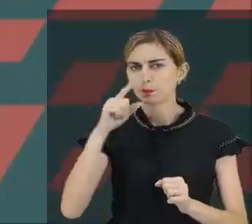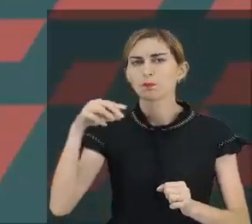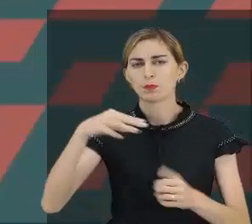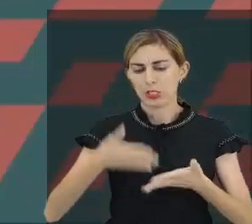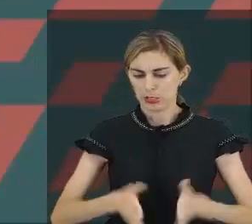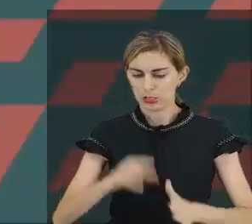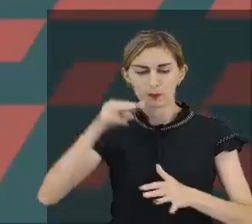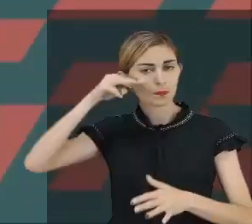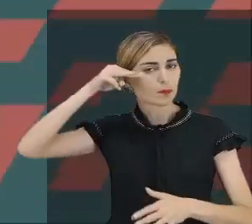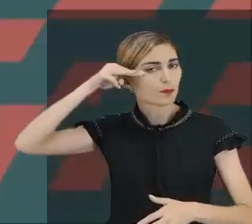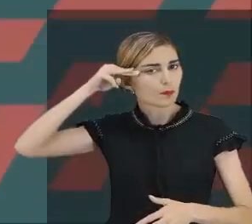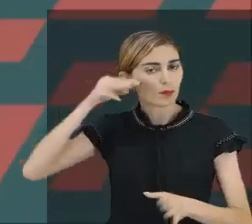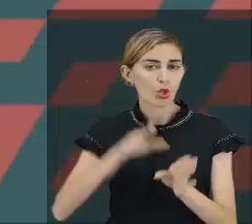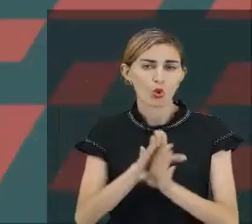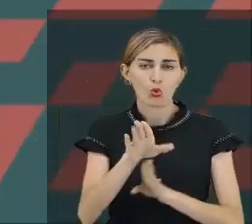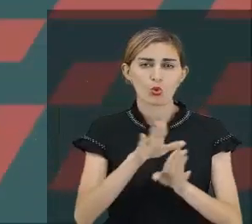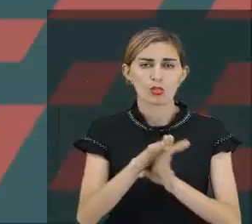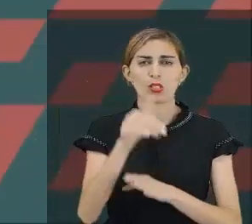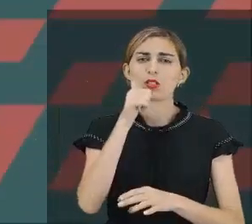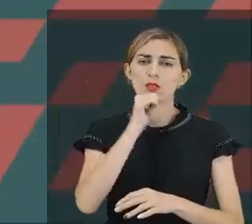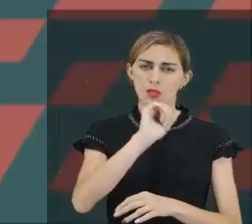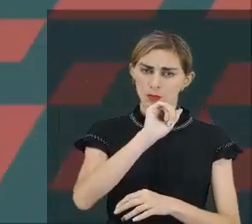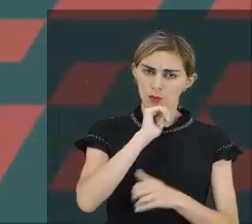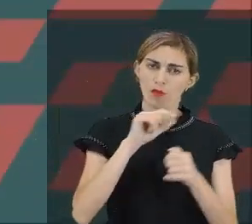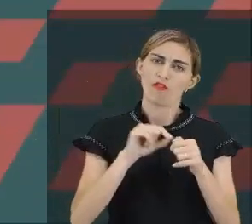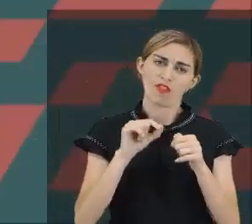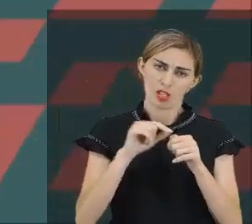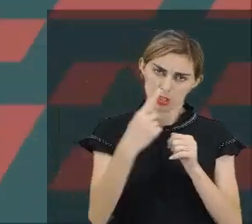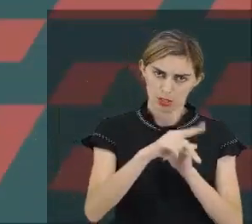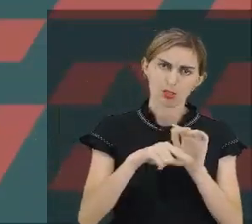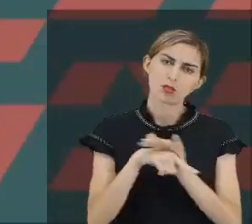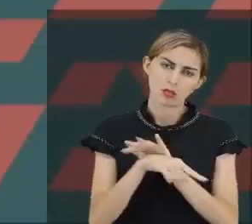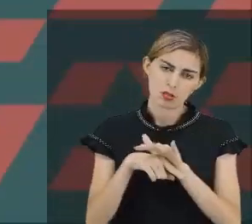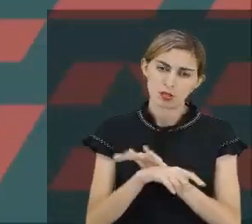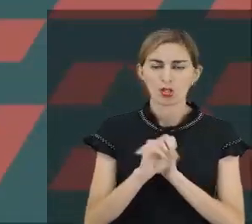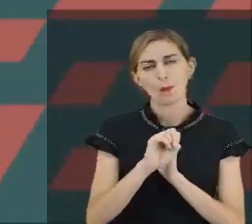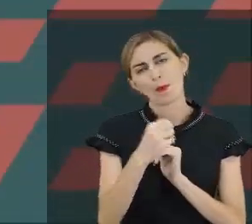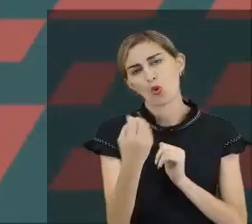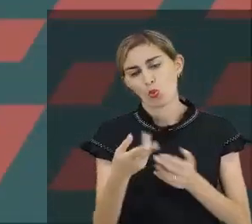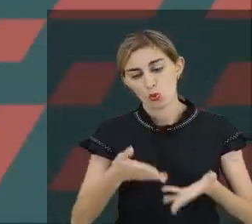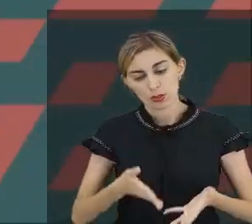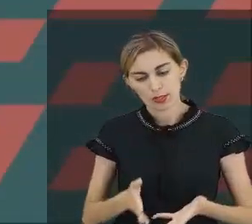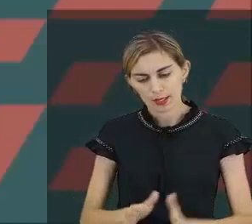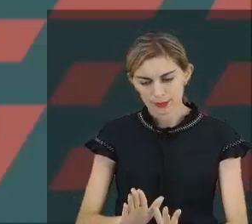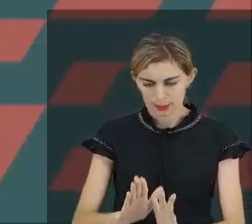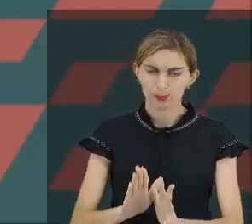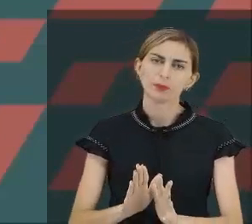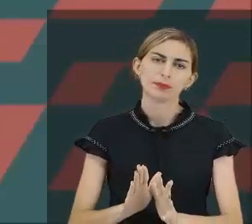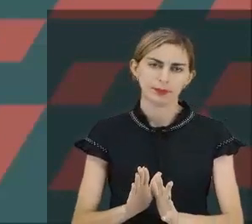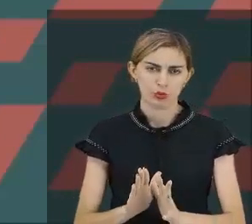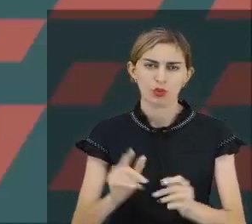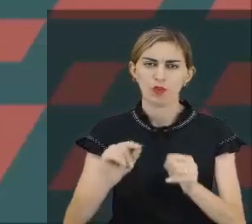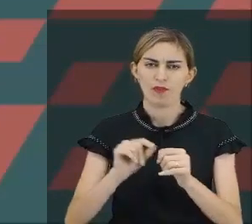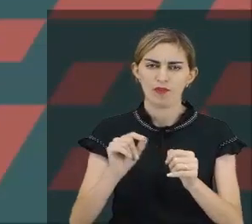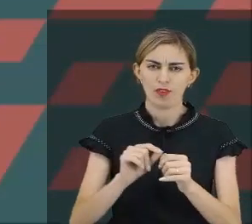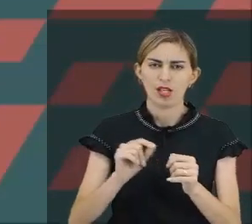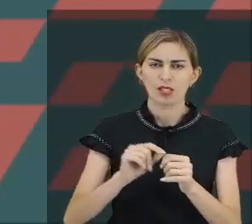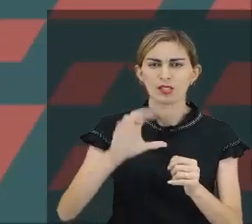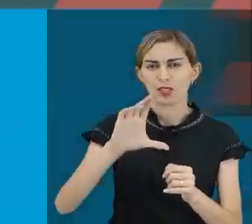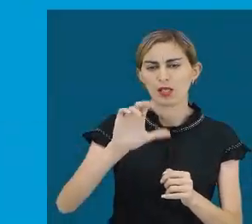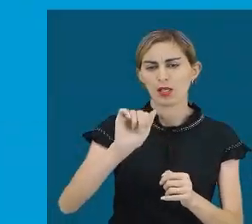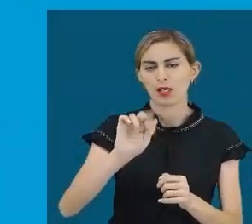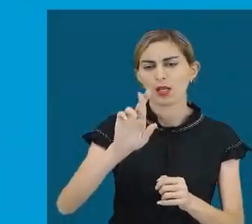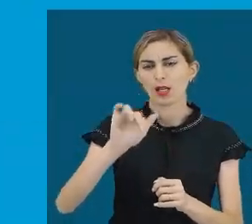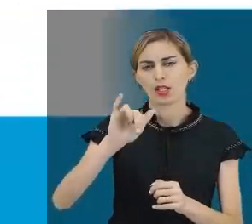risco de síndrome de Down, é aconselhado a mãe ou fazer esses exames ou no nascimento, né, fazer